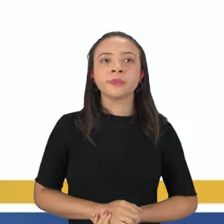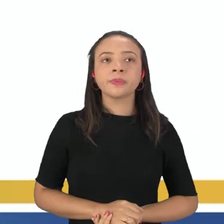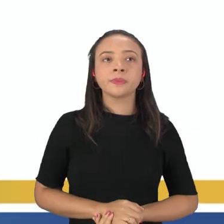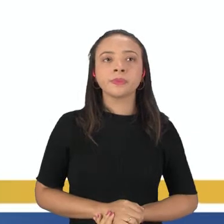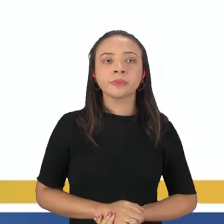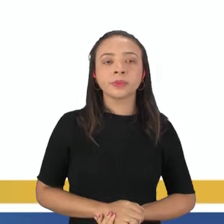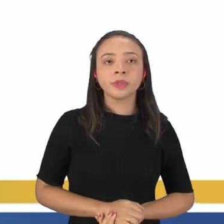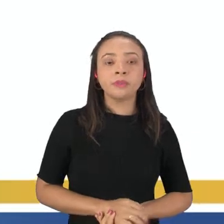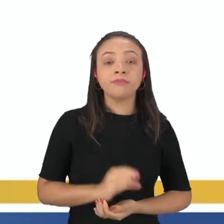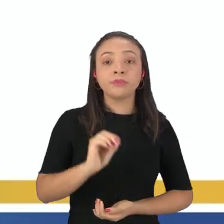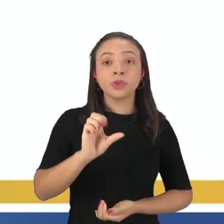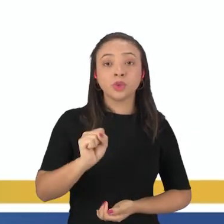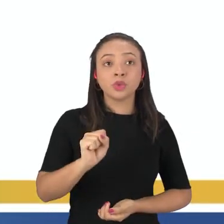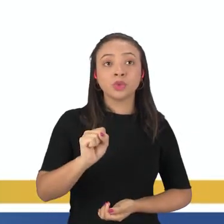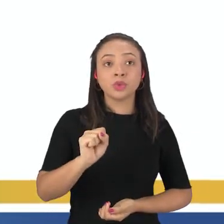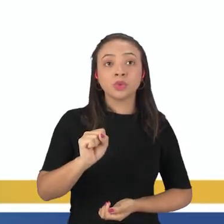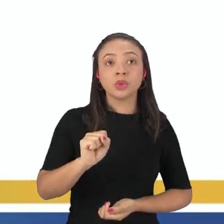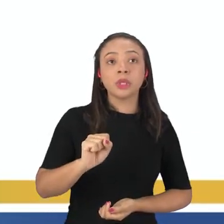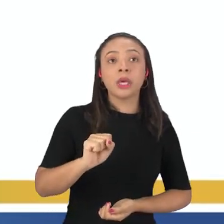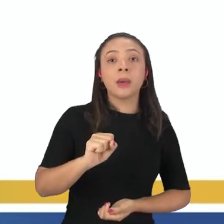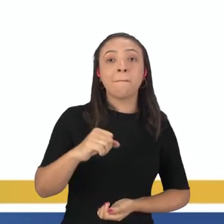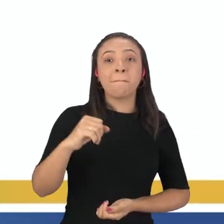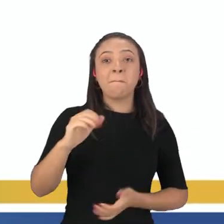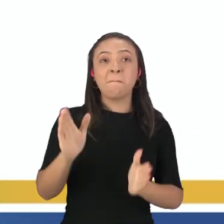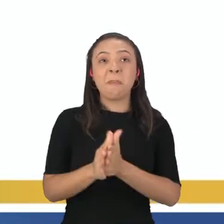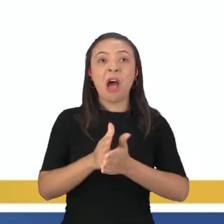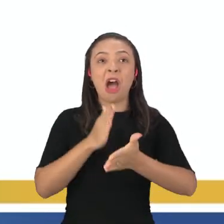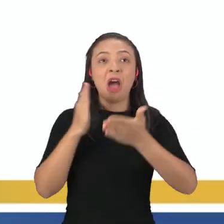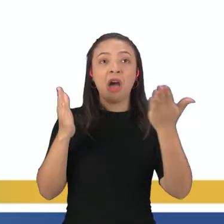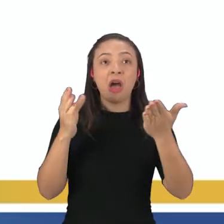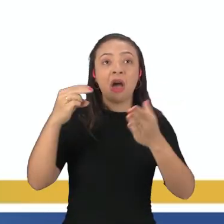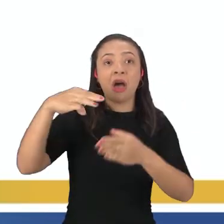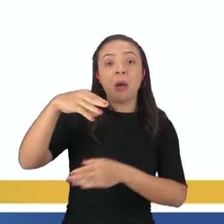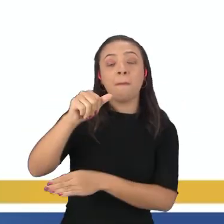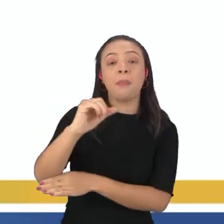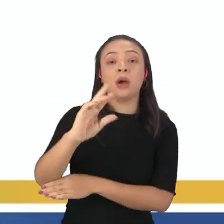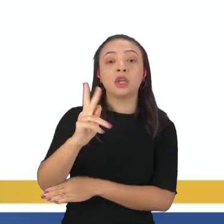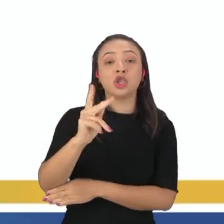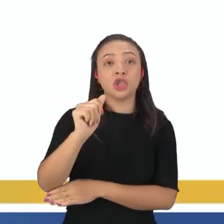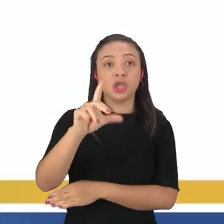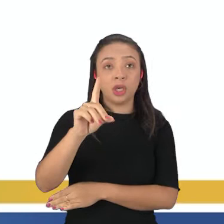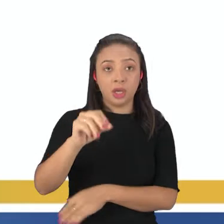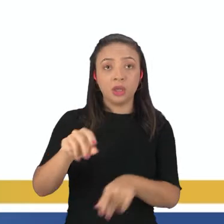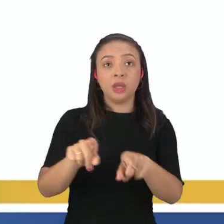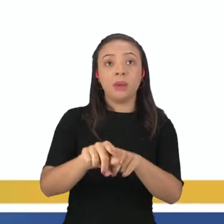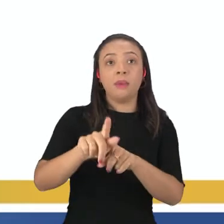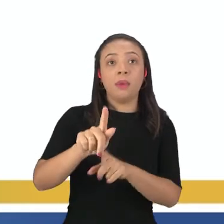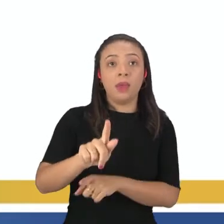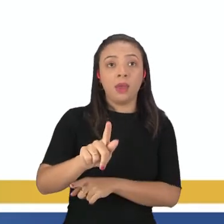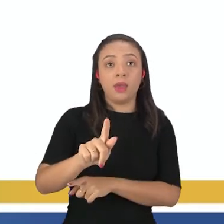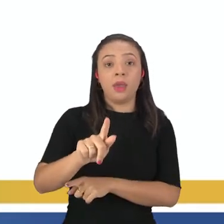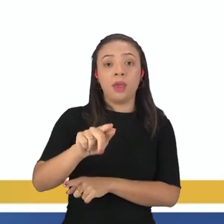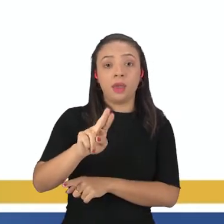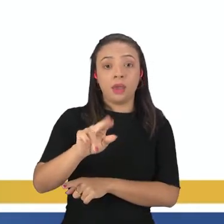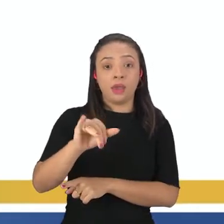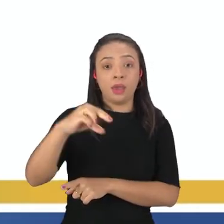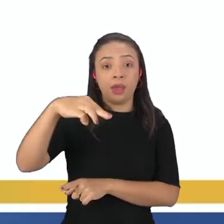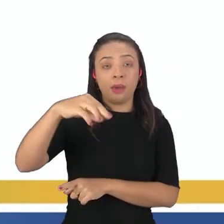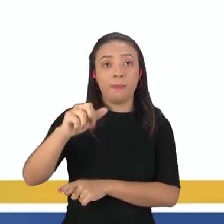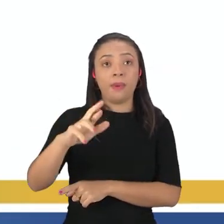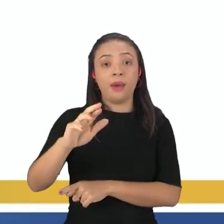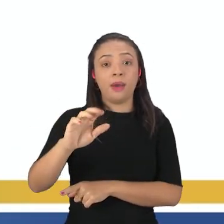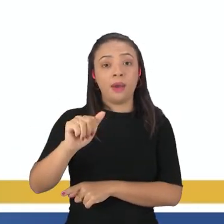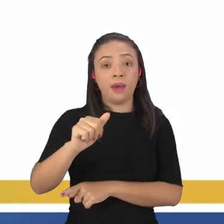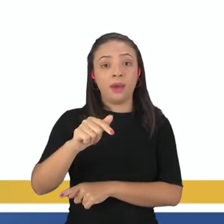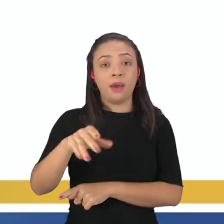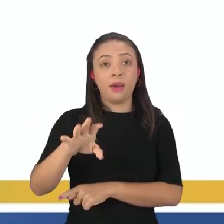Os incríveis Machado e Guimarães são ícones da literatura brasileira.